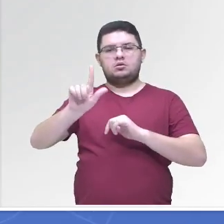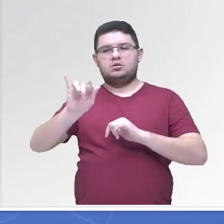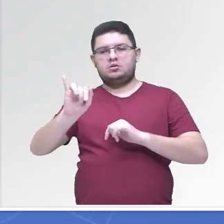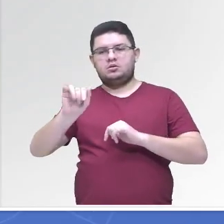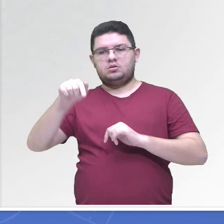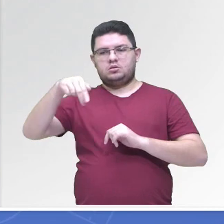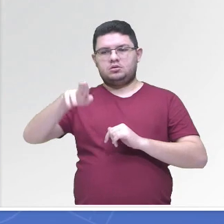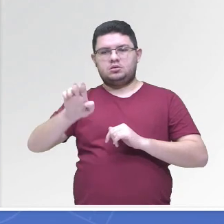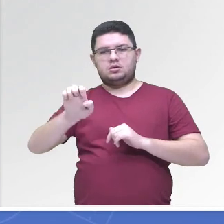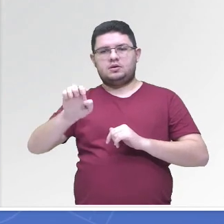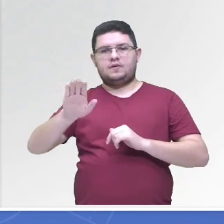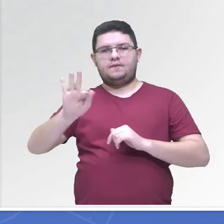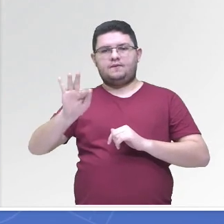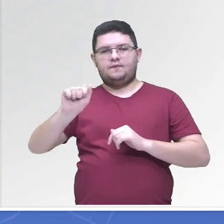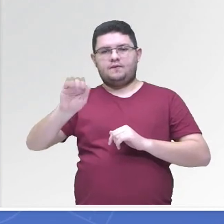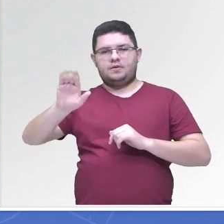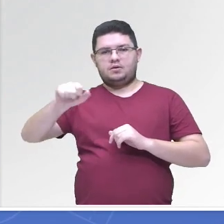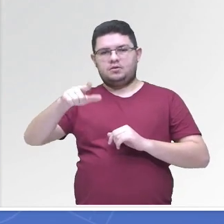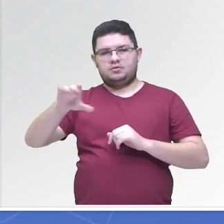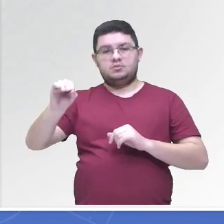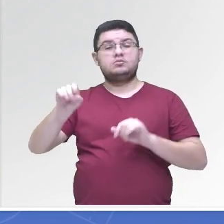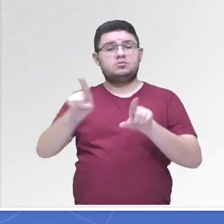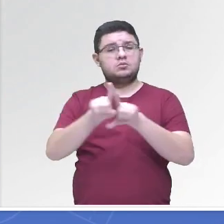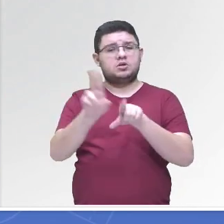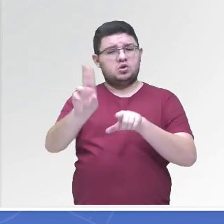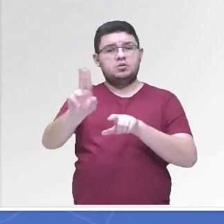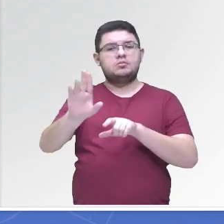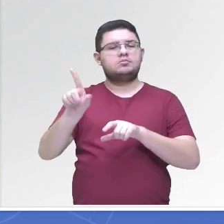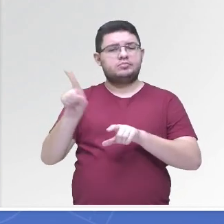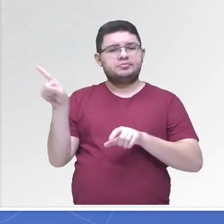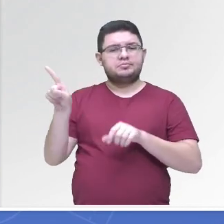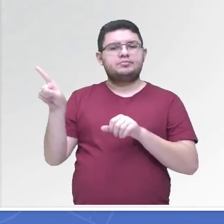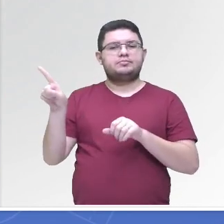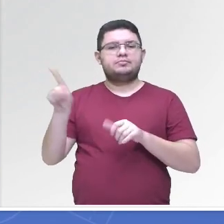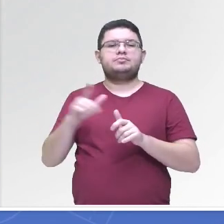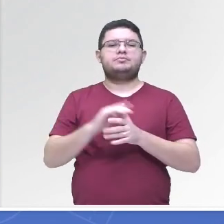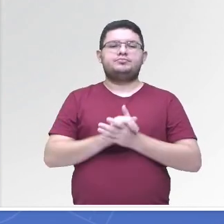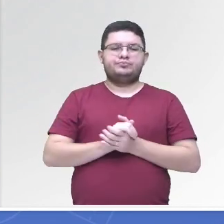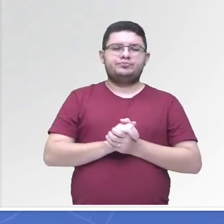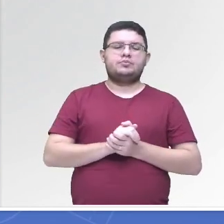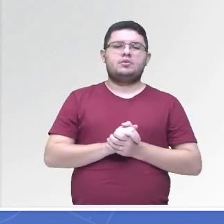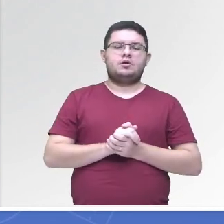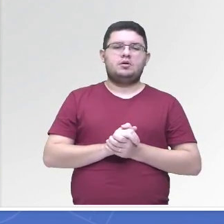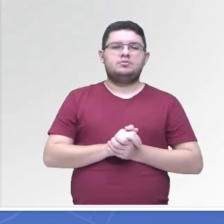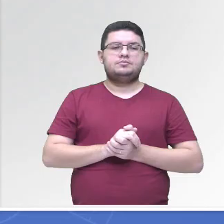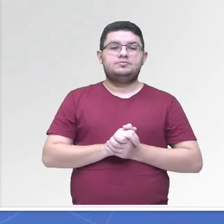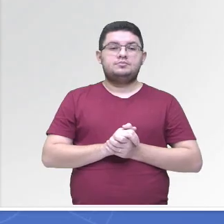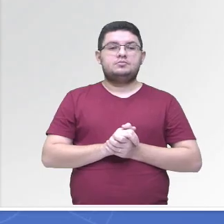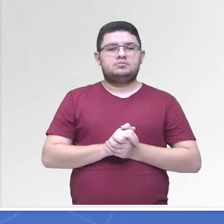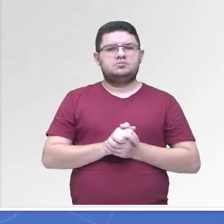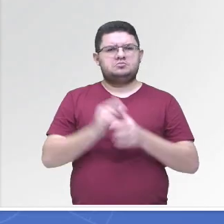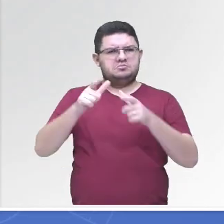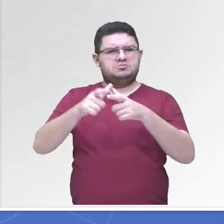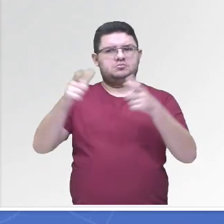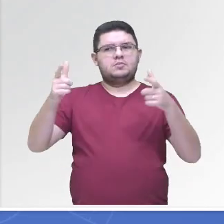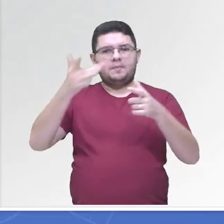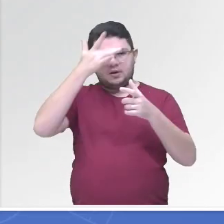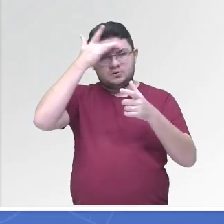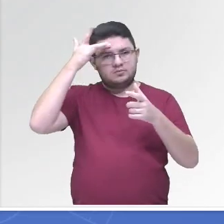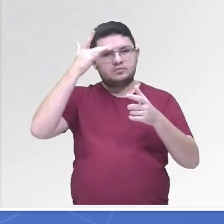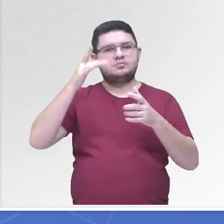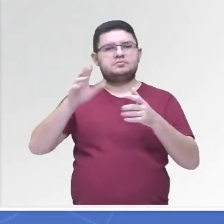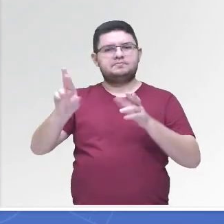mudança de estado físico, eu coloquei liquefação, mas a gente também costuma chamar de condensação. Eu vi que muita gente acertou essa questão